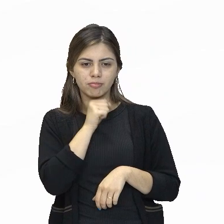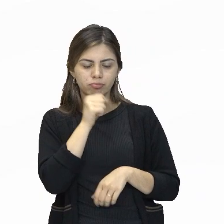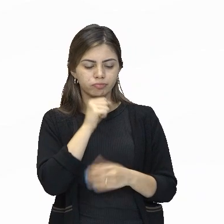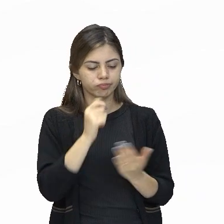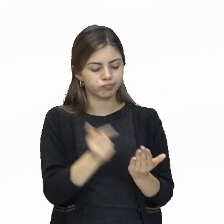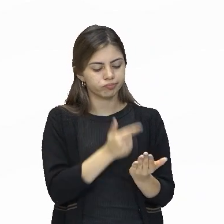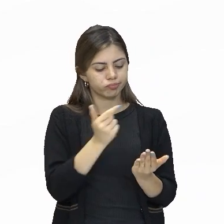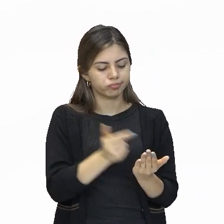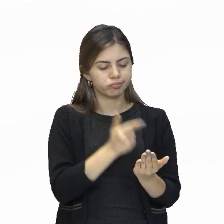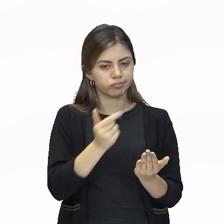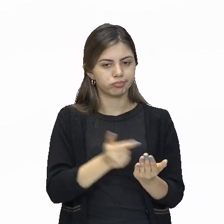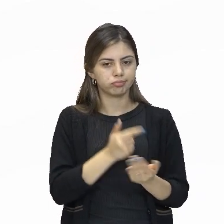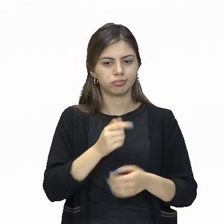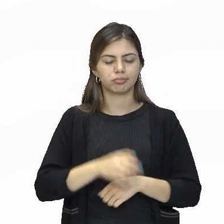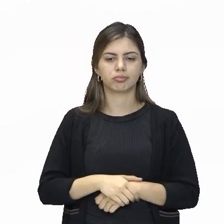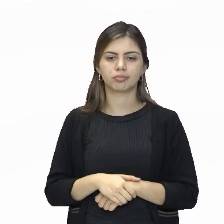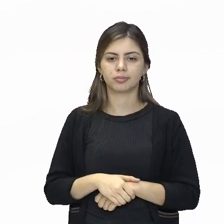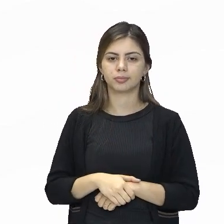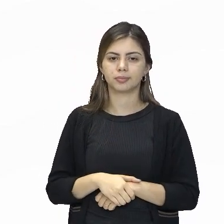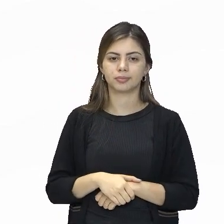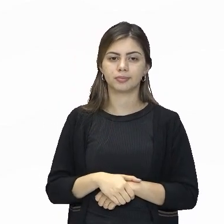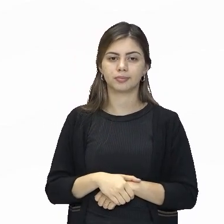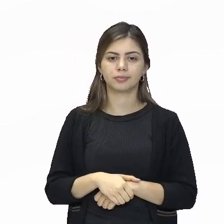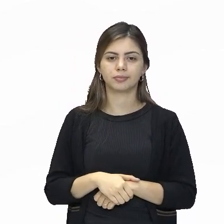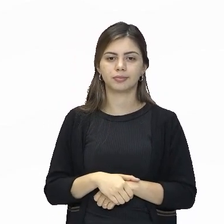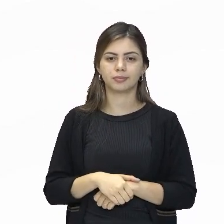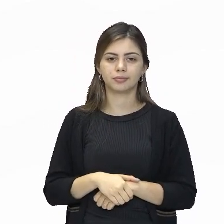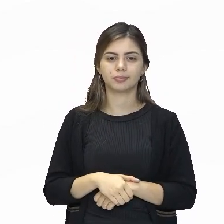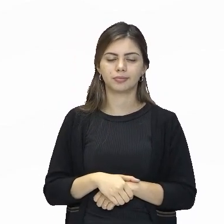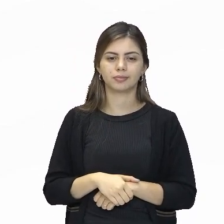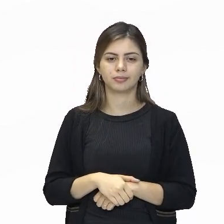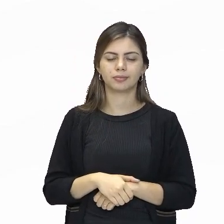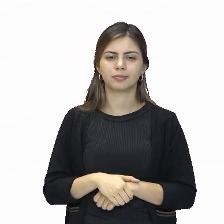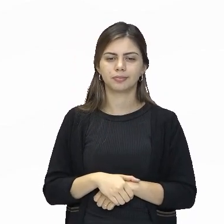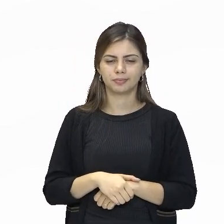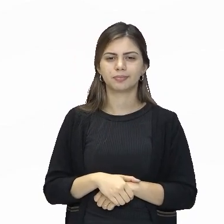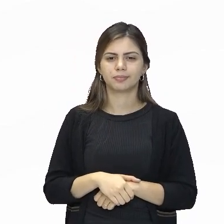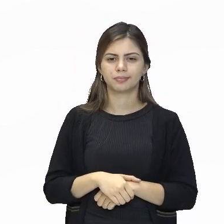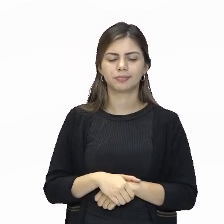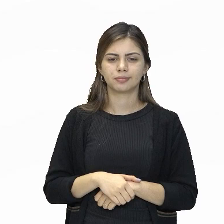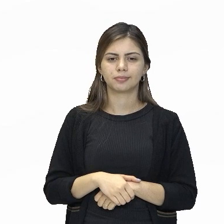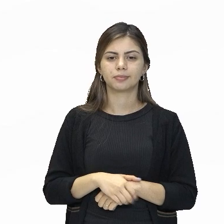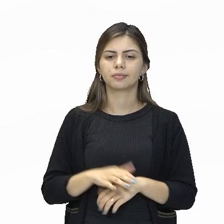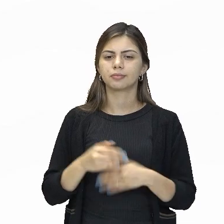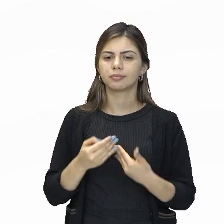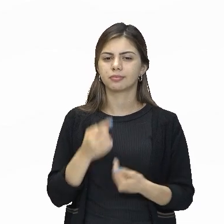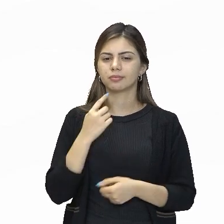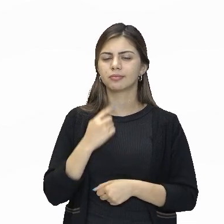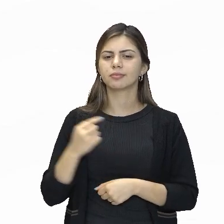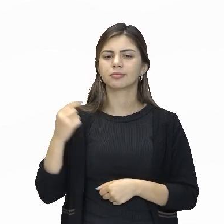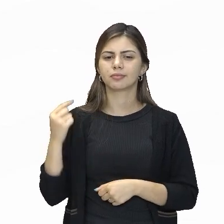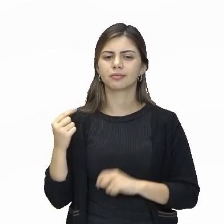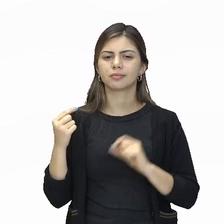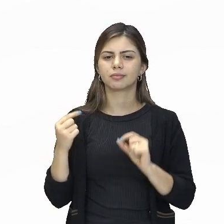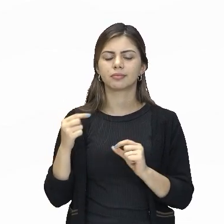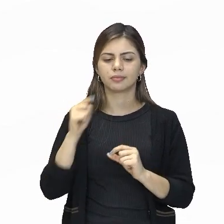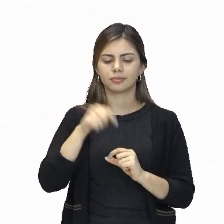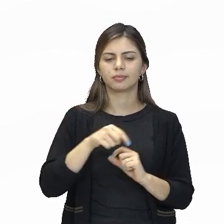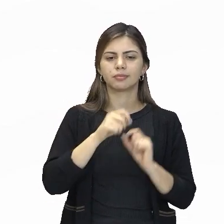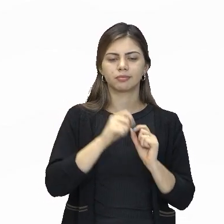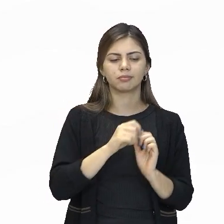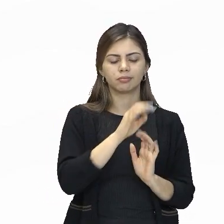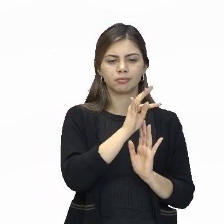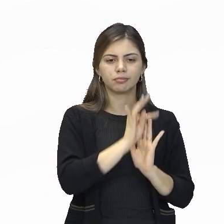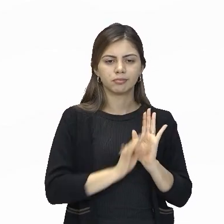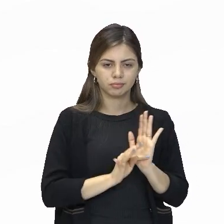todo presente. Continuando, vamos lá. Então, olha só, esse manifesto, né, e